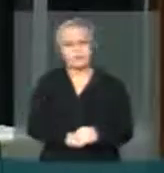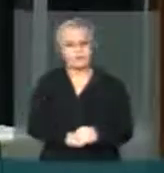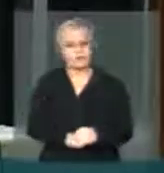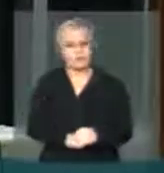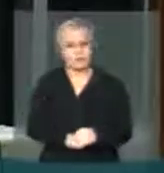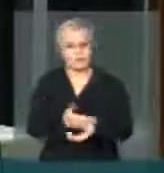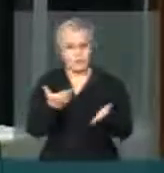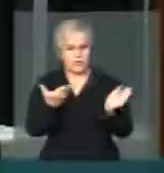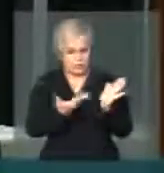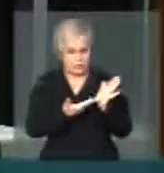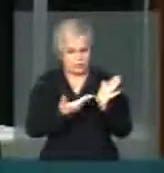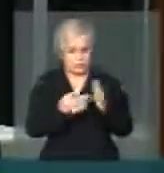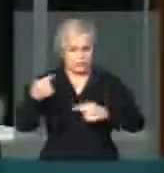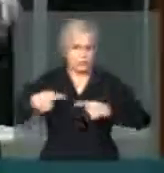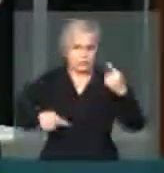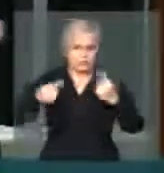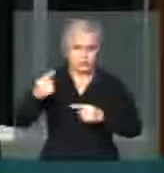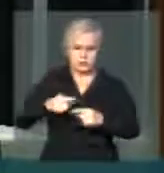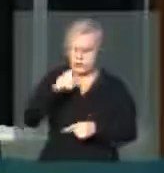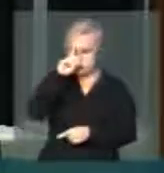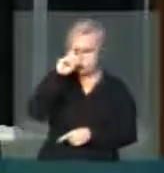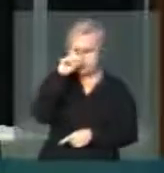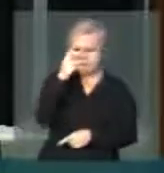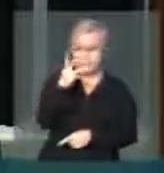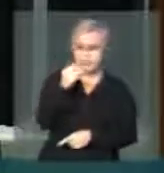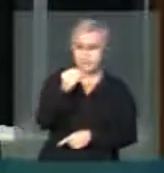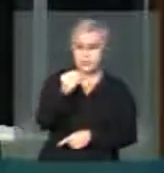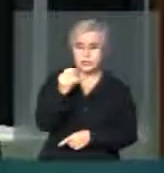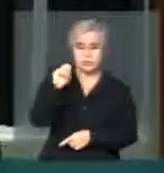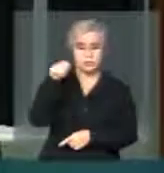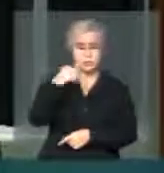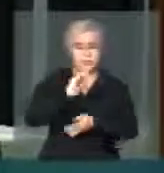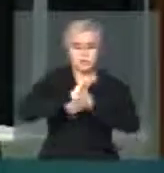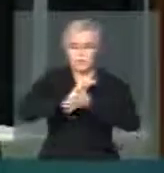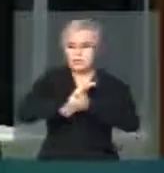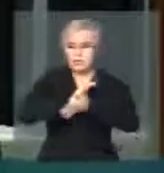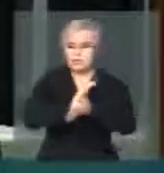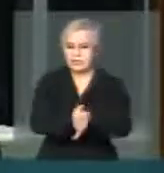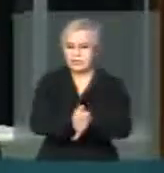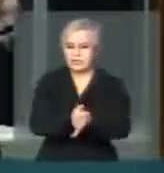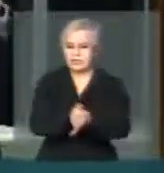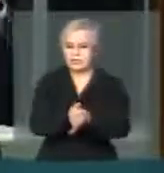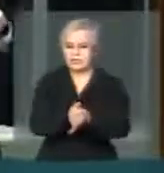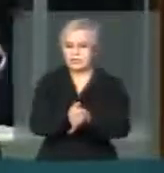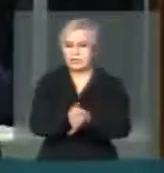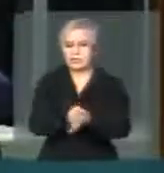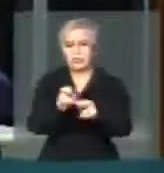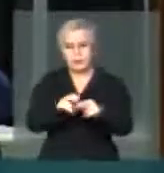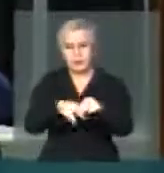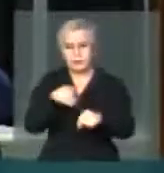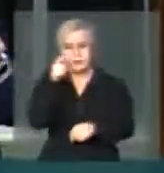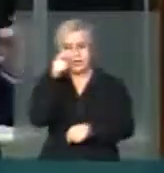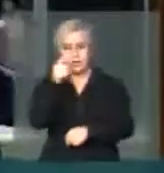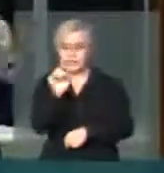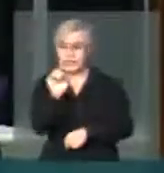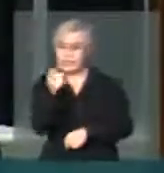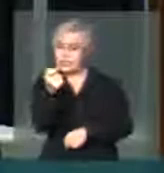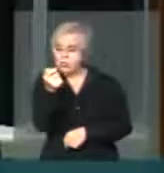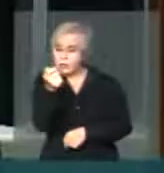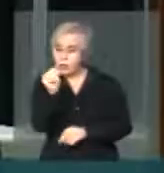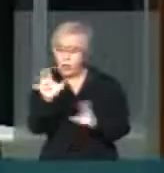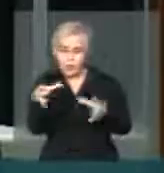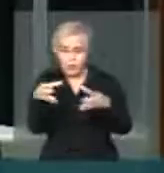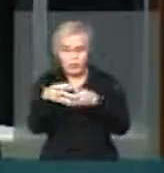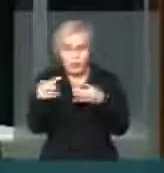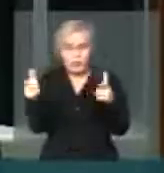atropelamento do processo democrático e, acima de tudo, os interesses de uma minoria que circunstancialmente, em função da crise